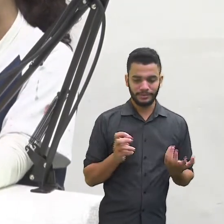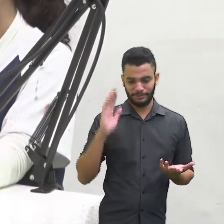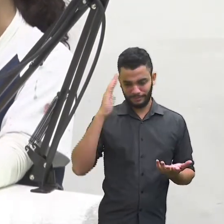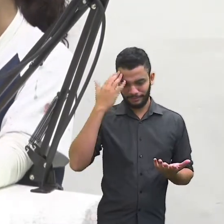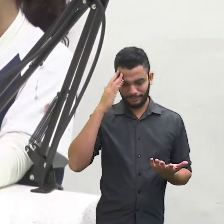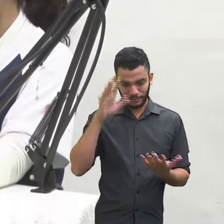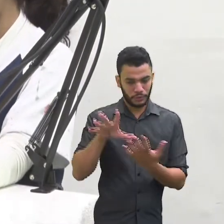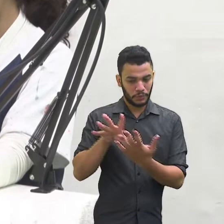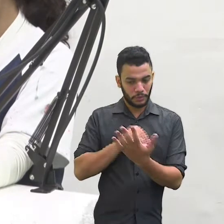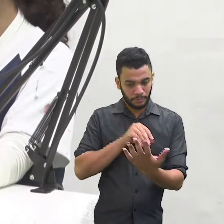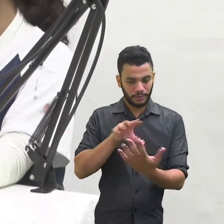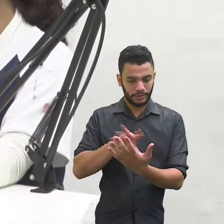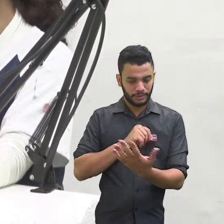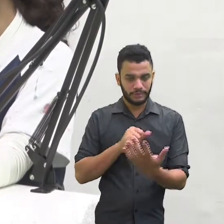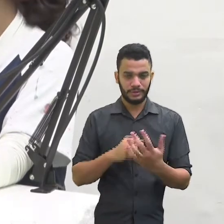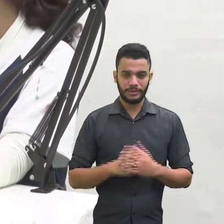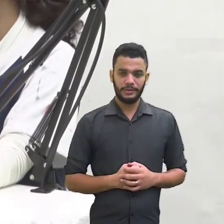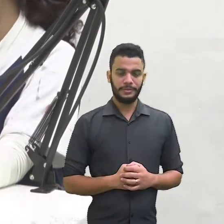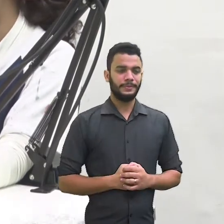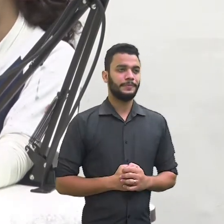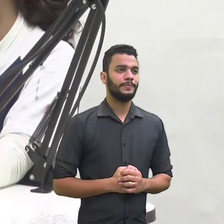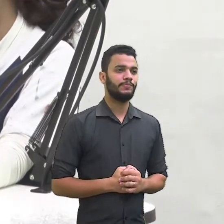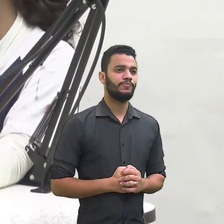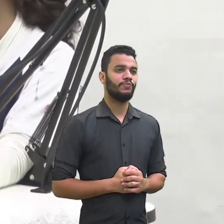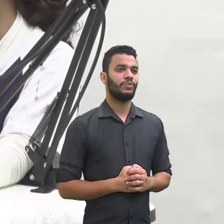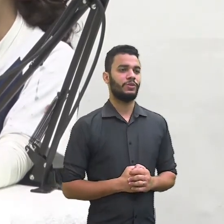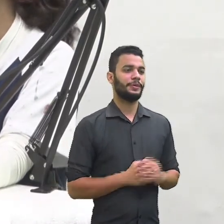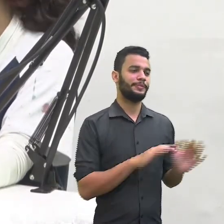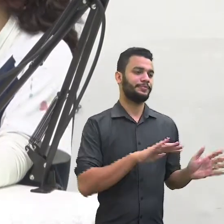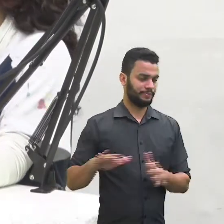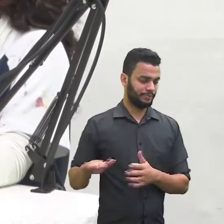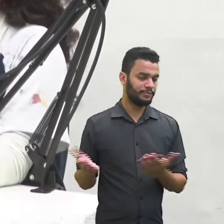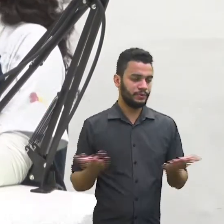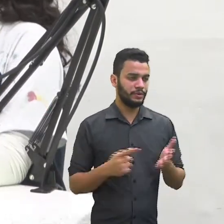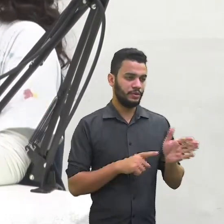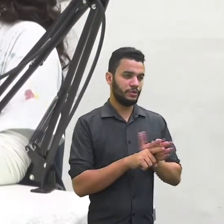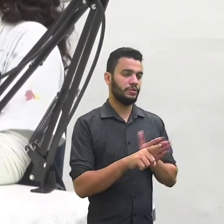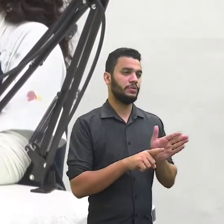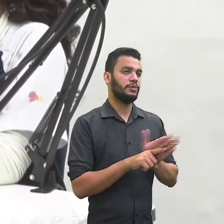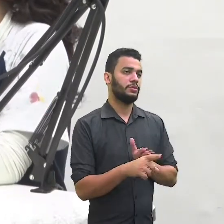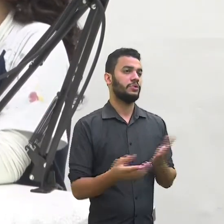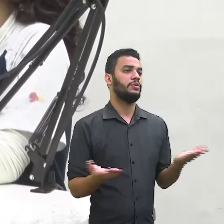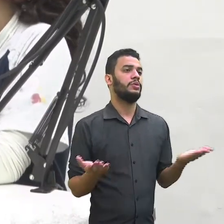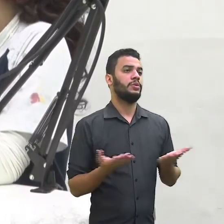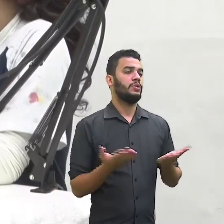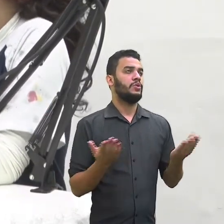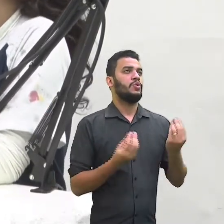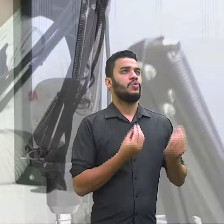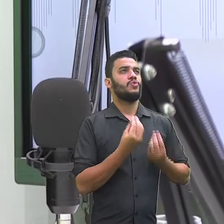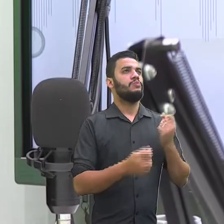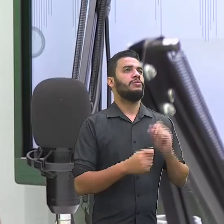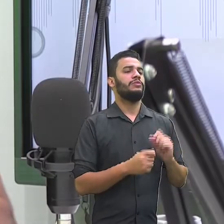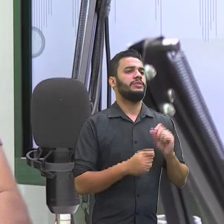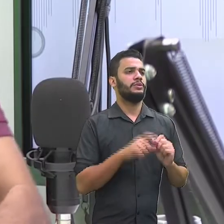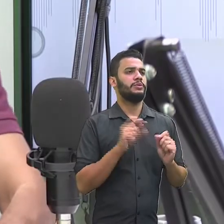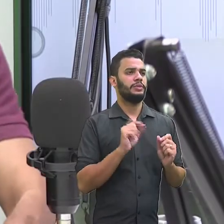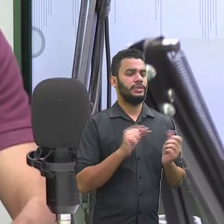Ai, ai. E como conjugar a autoridade com a liberdade, pastor?